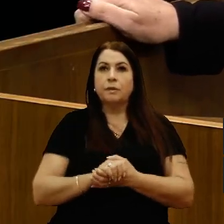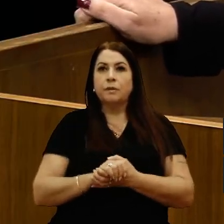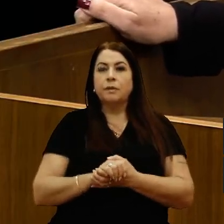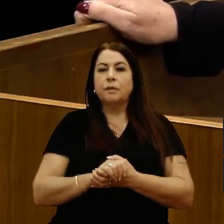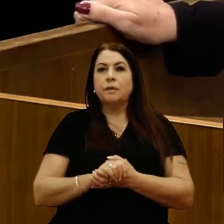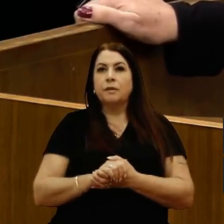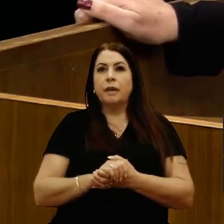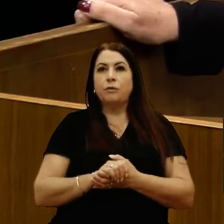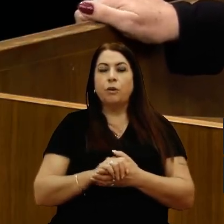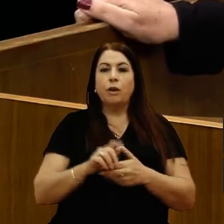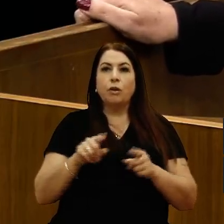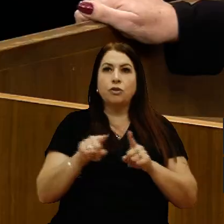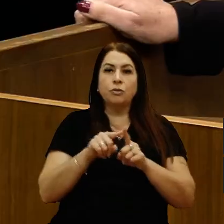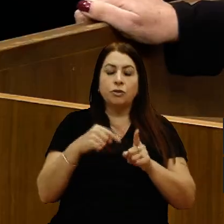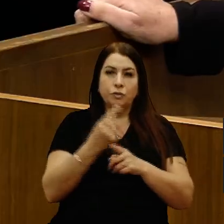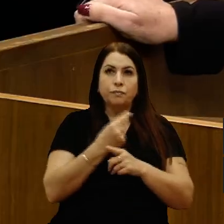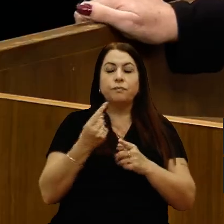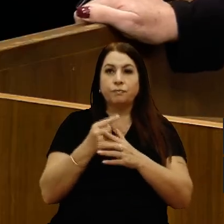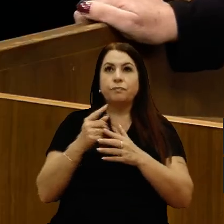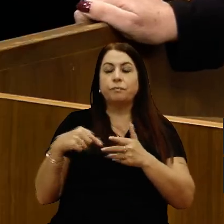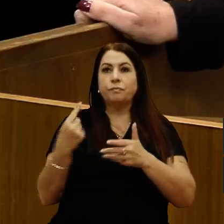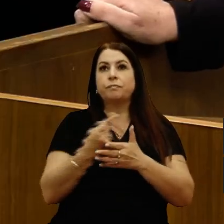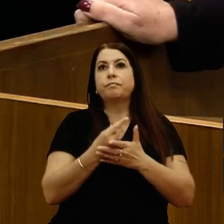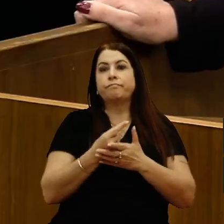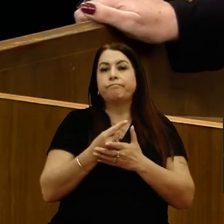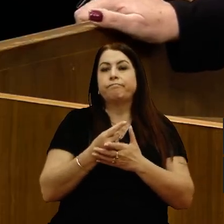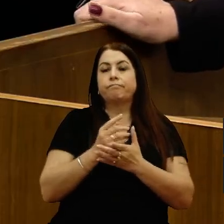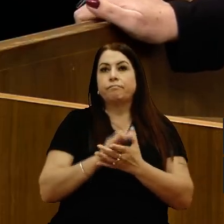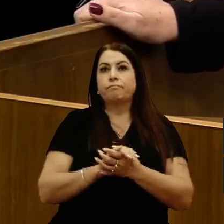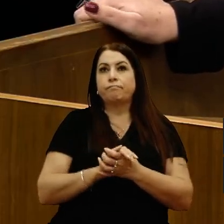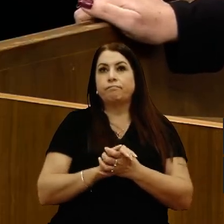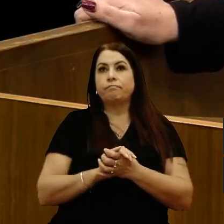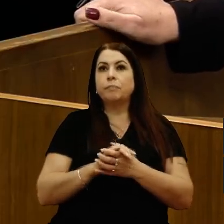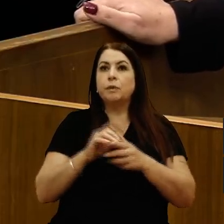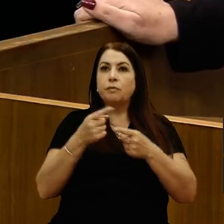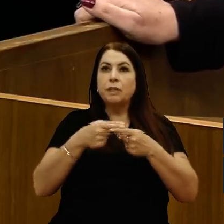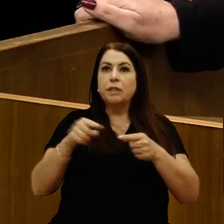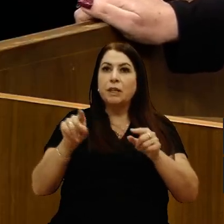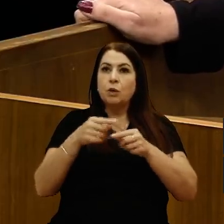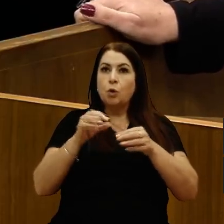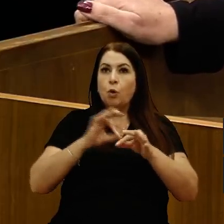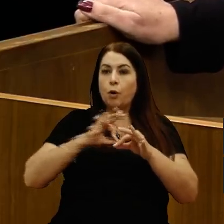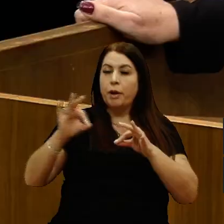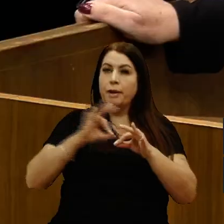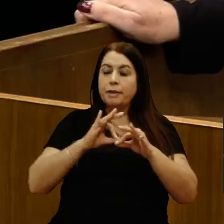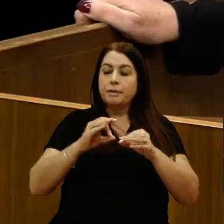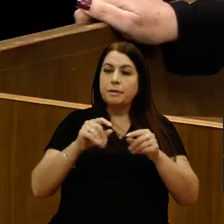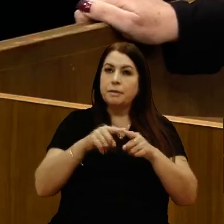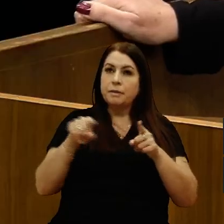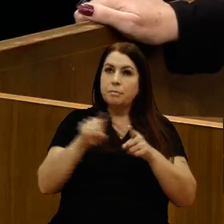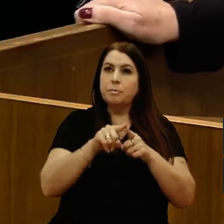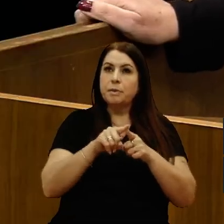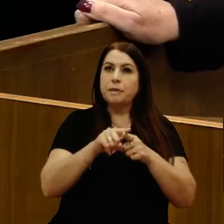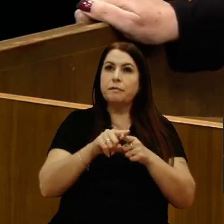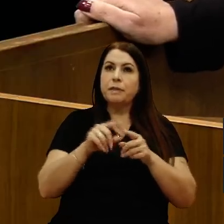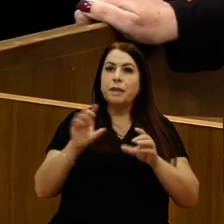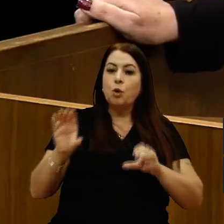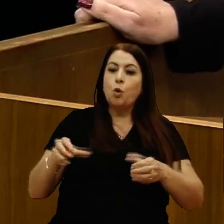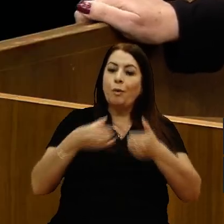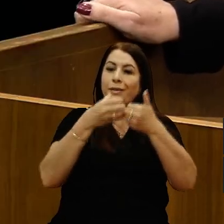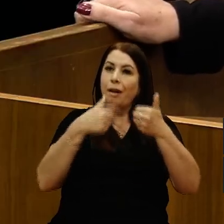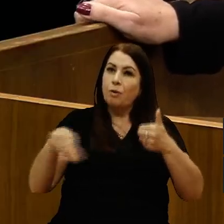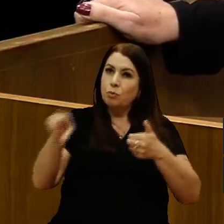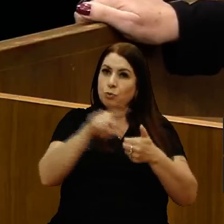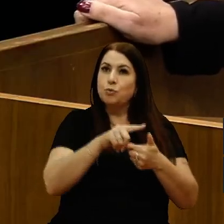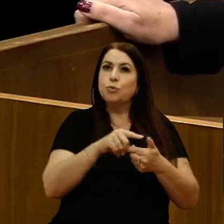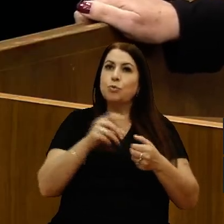junto nessa atividade, onde vai ter a orquestra tocando, vai ter um coquetel